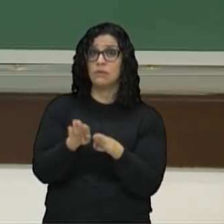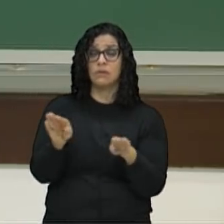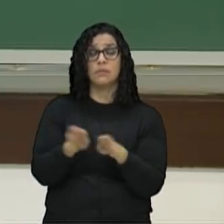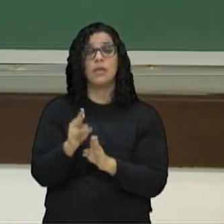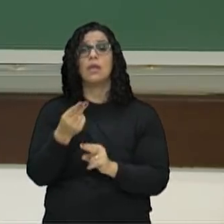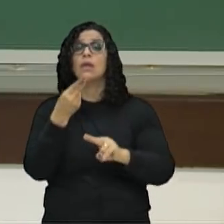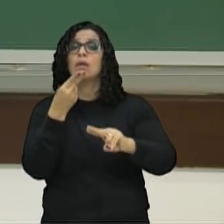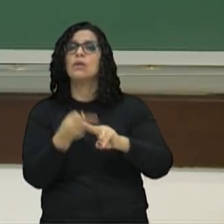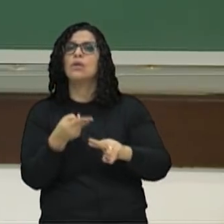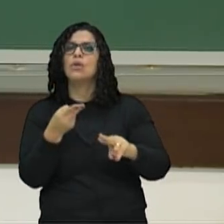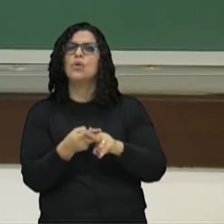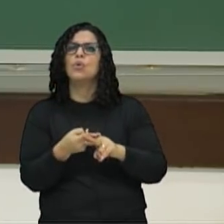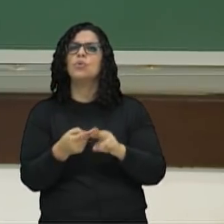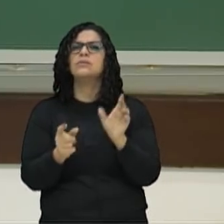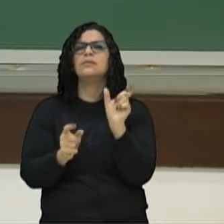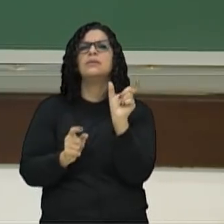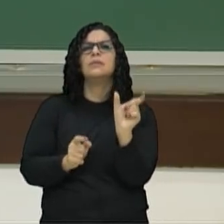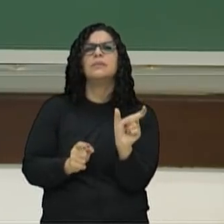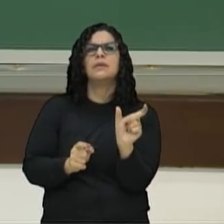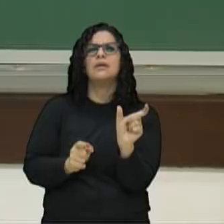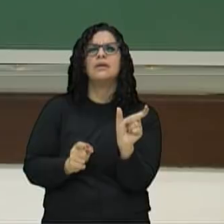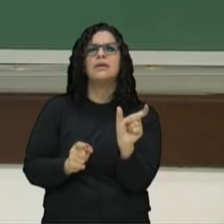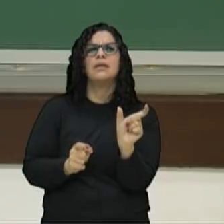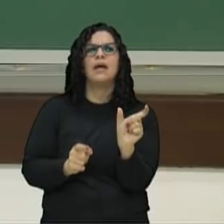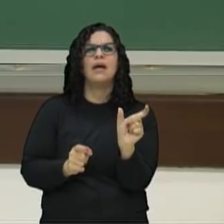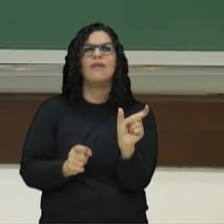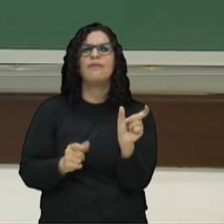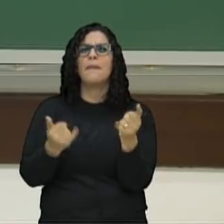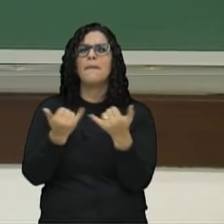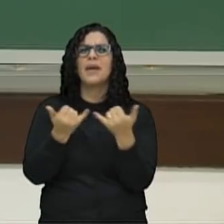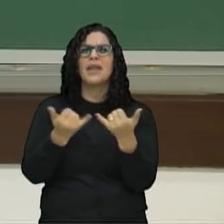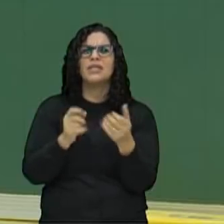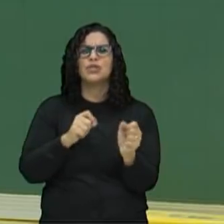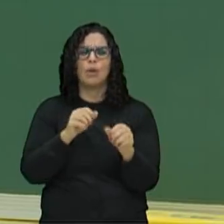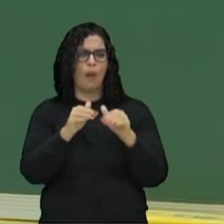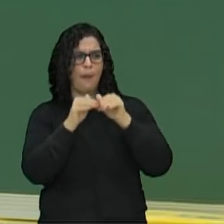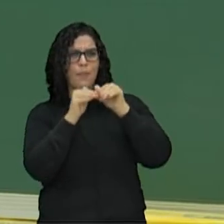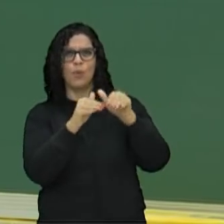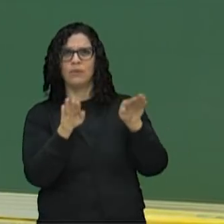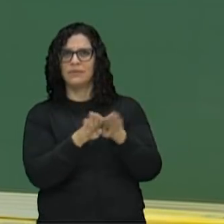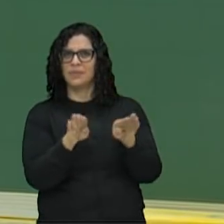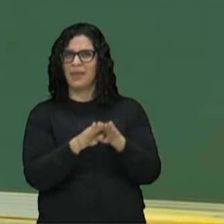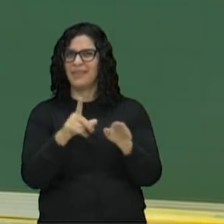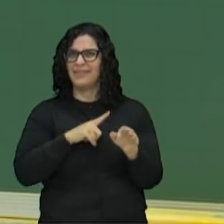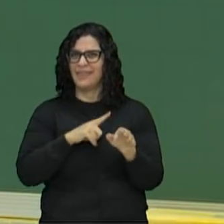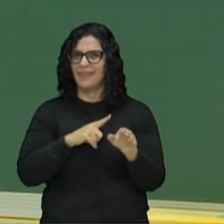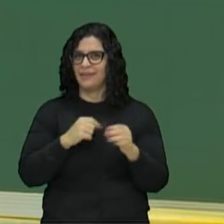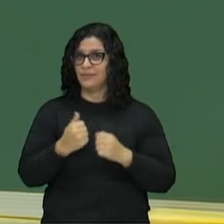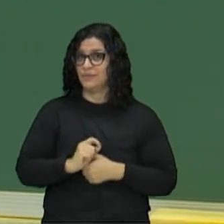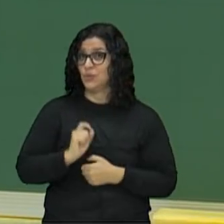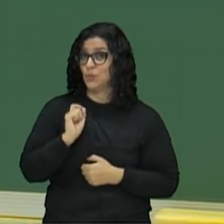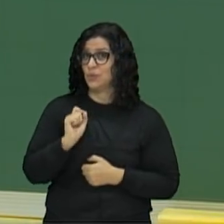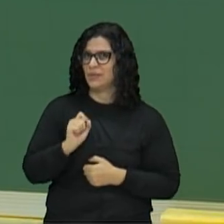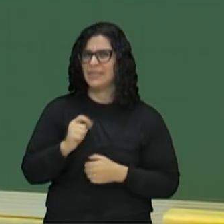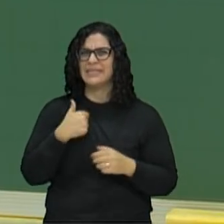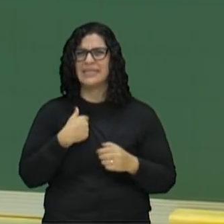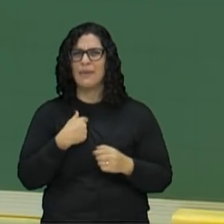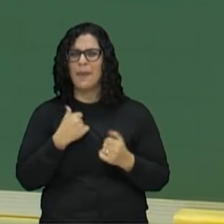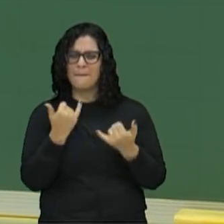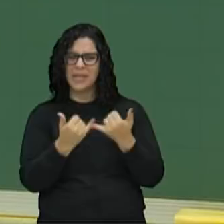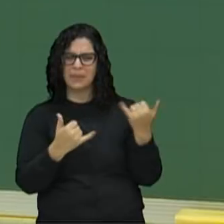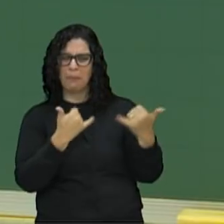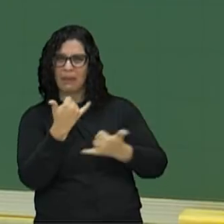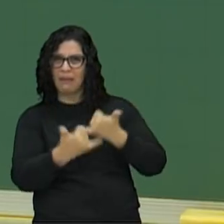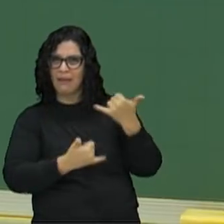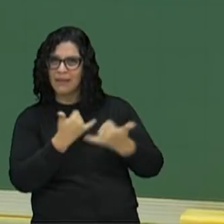ele usa uma expressão bem assim para dar uma quebrada assim, sabe, na conversa deles. Sabe aquelas brincadeiras